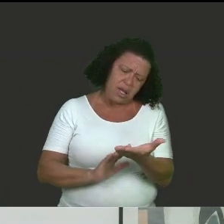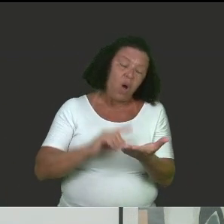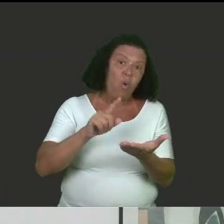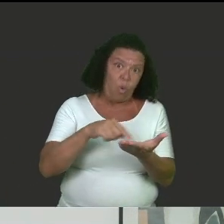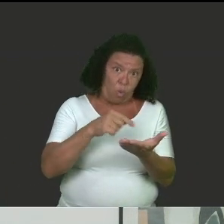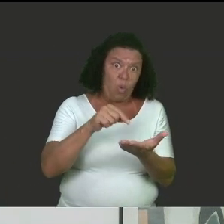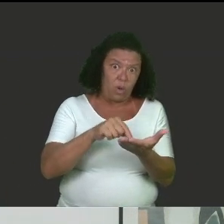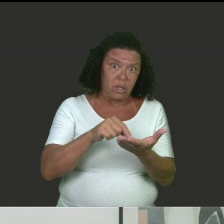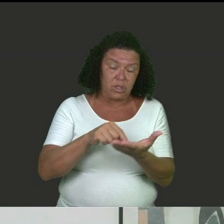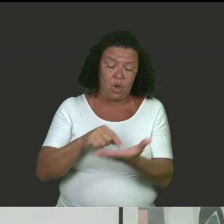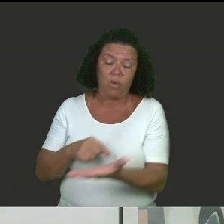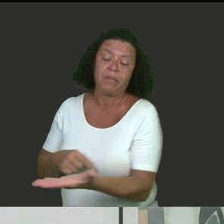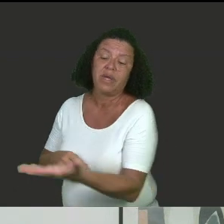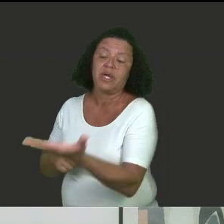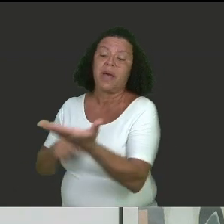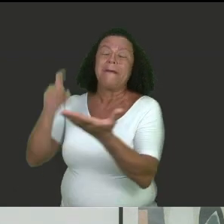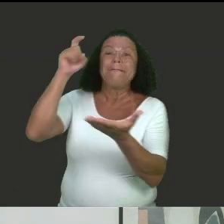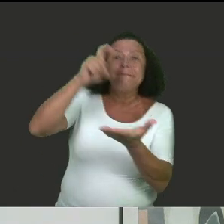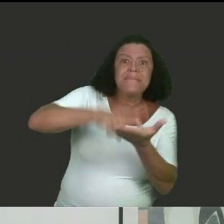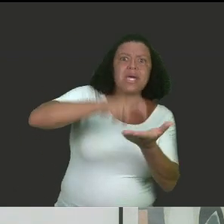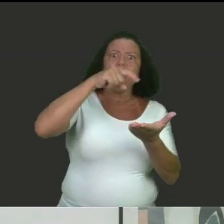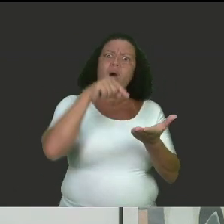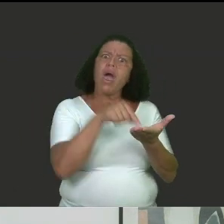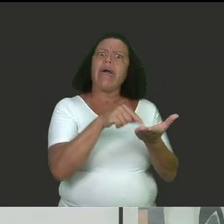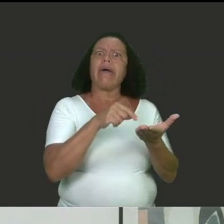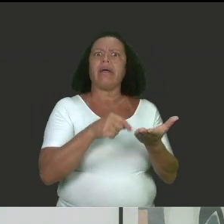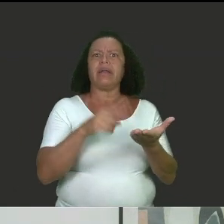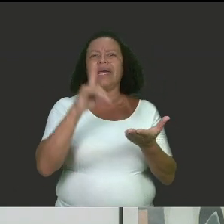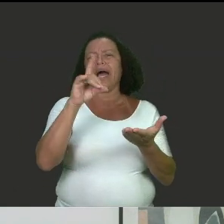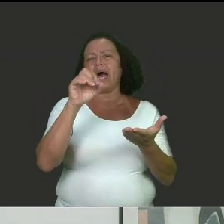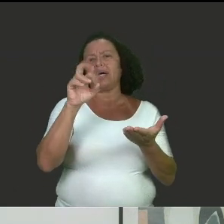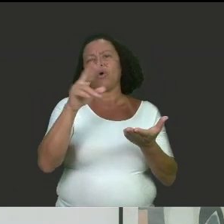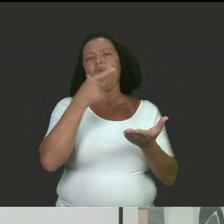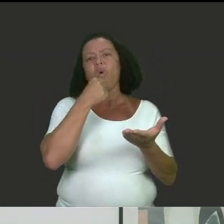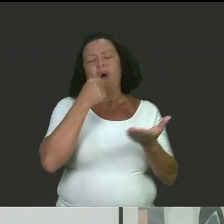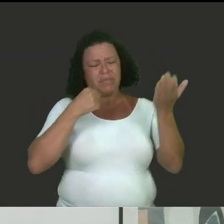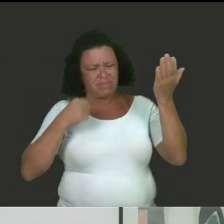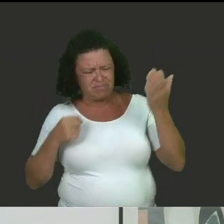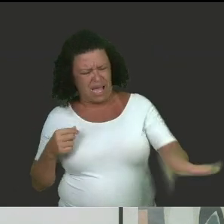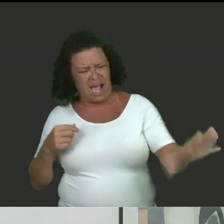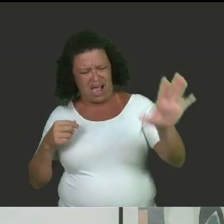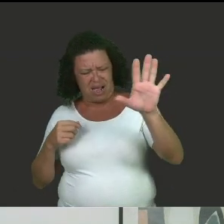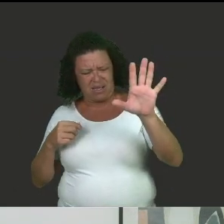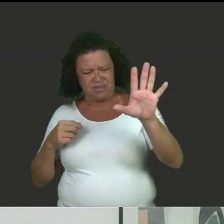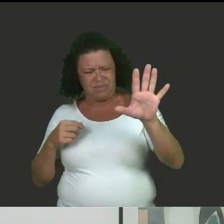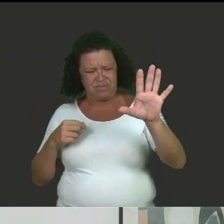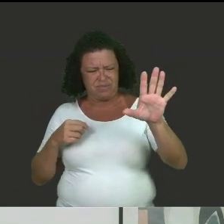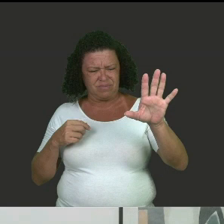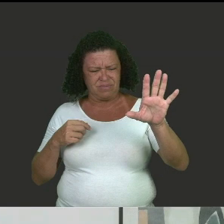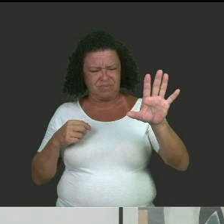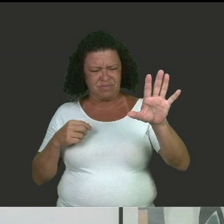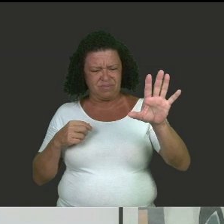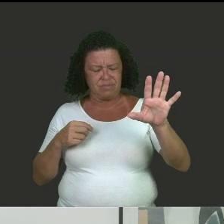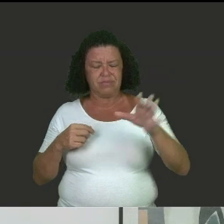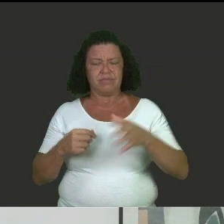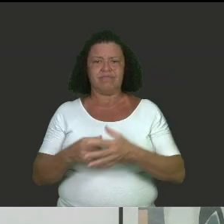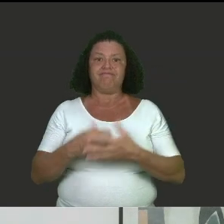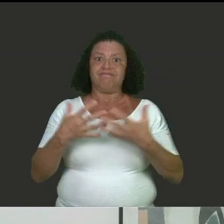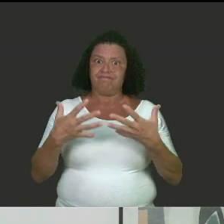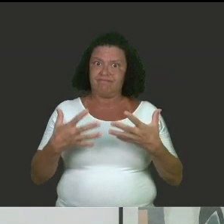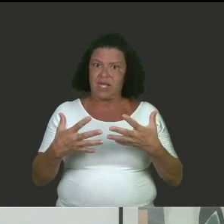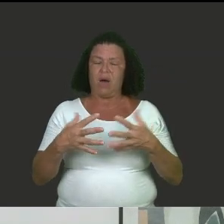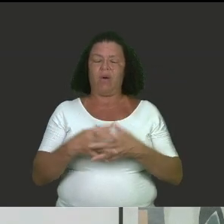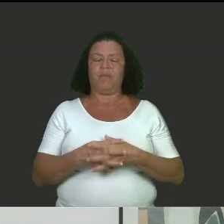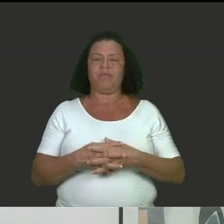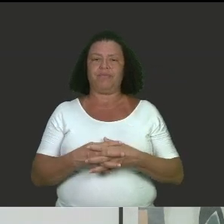fora, o bichinho picou. Devido à dor, o homem deixou cair novamente. Foi então até a